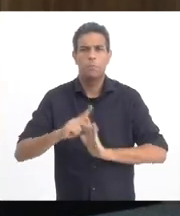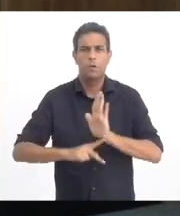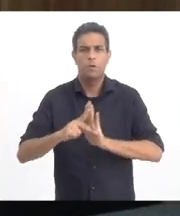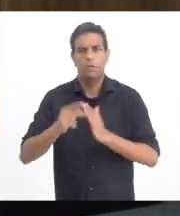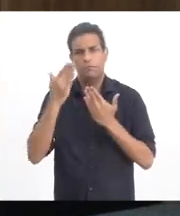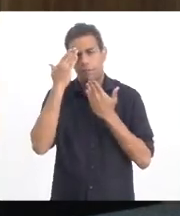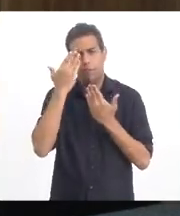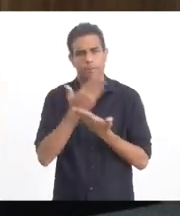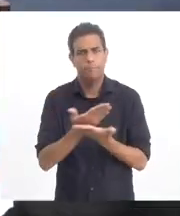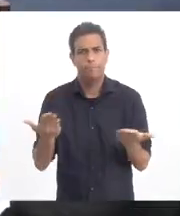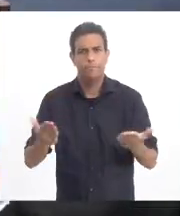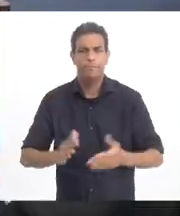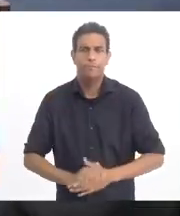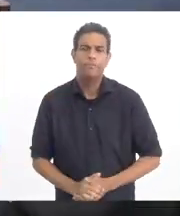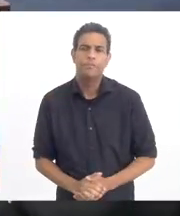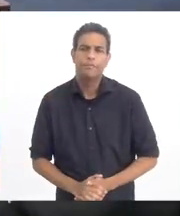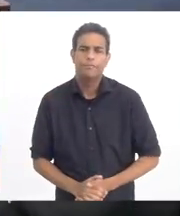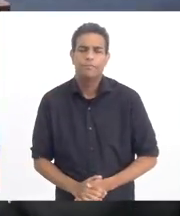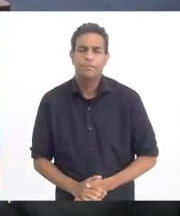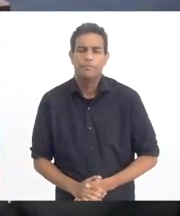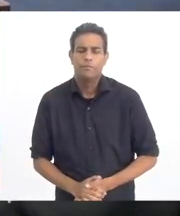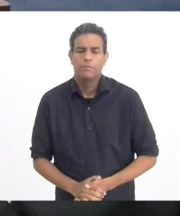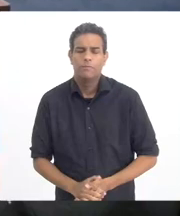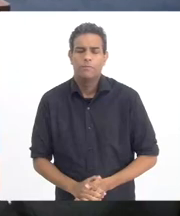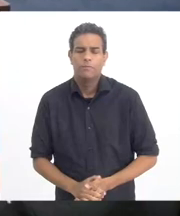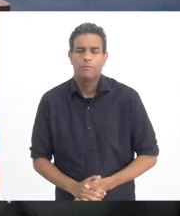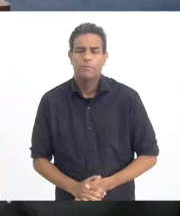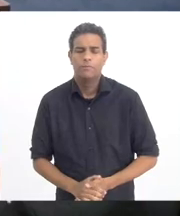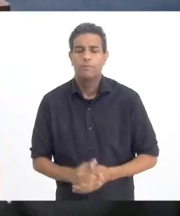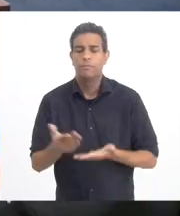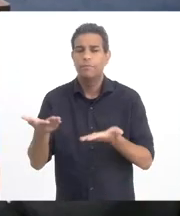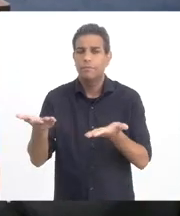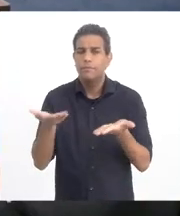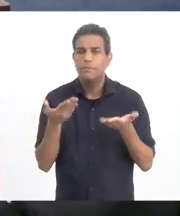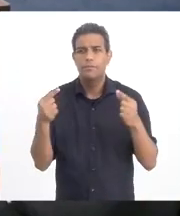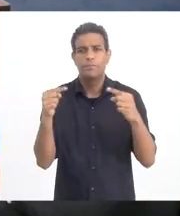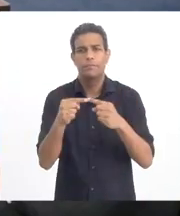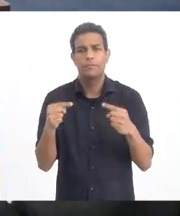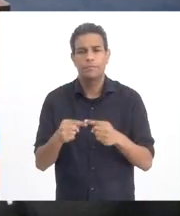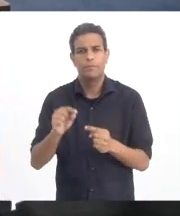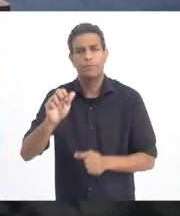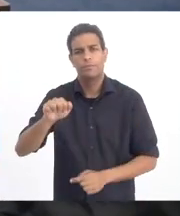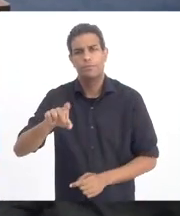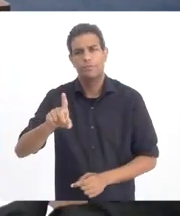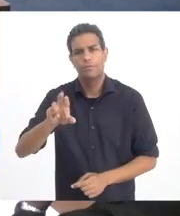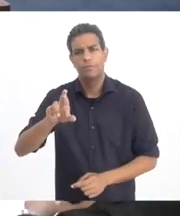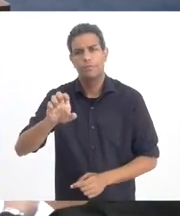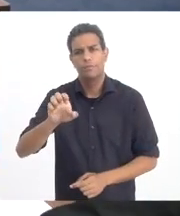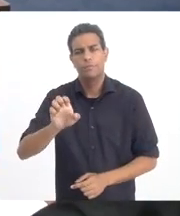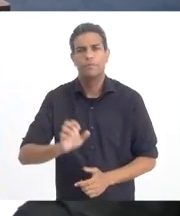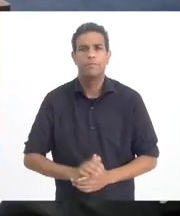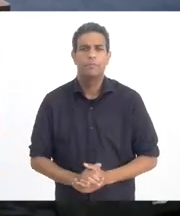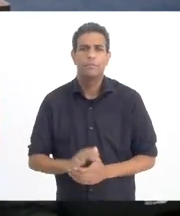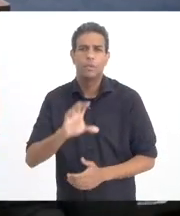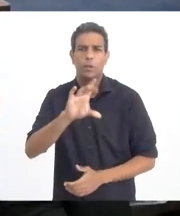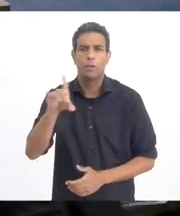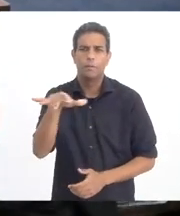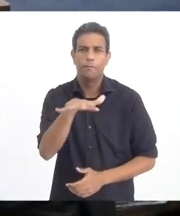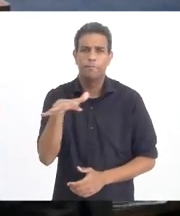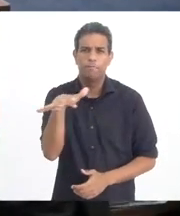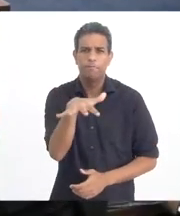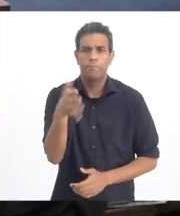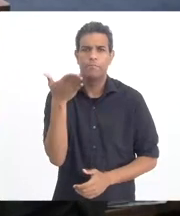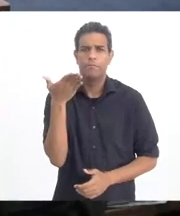Muito obrigado. Obrigado, doutor Ricardo. Quero chamar, para fazer uso da palavra, o senhor André Tavares. coordenador